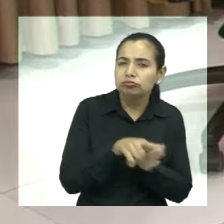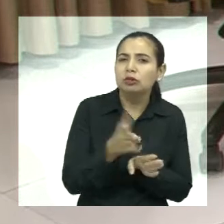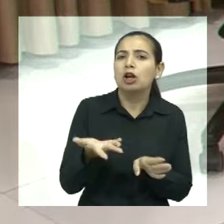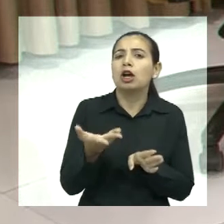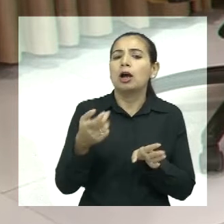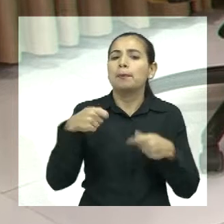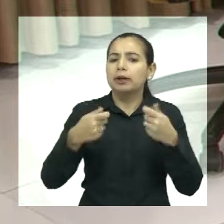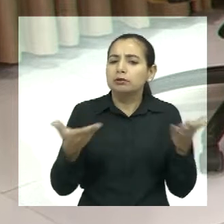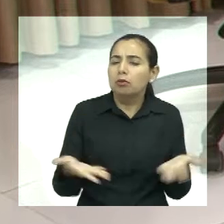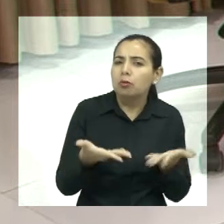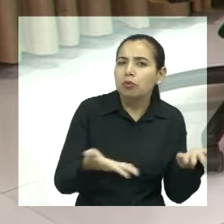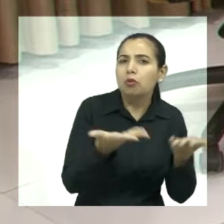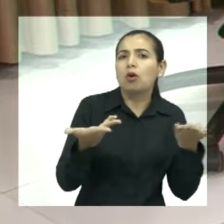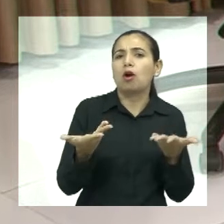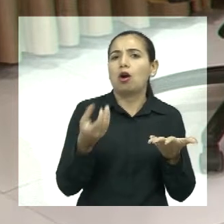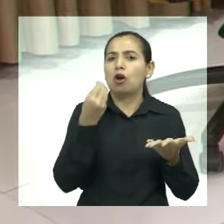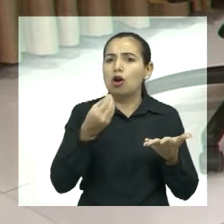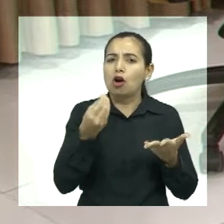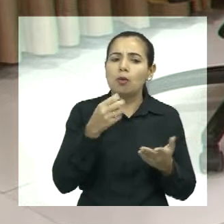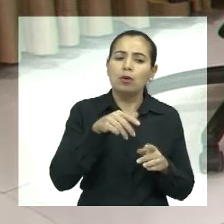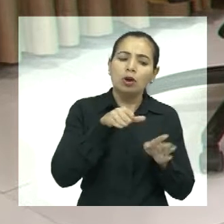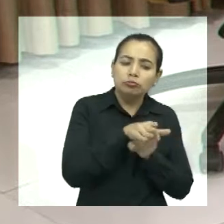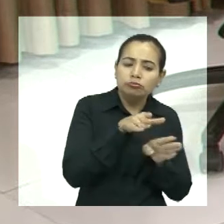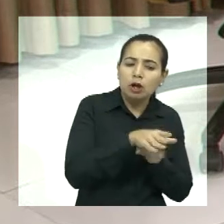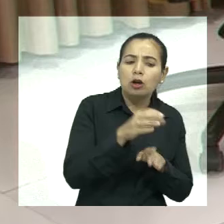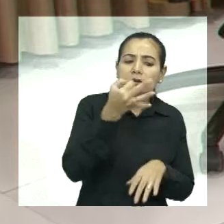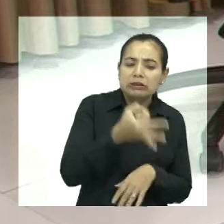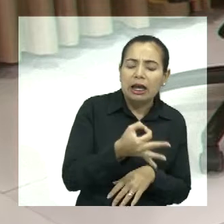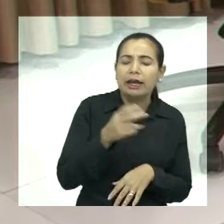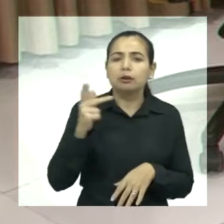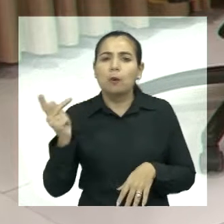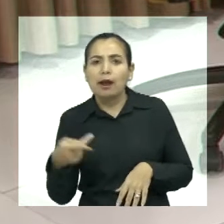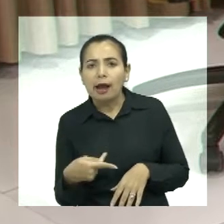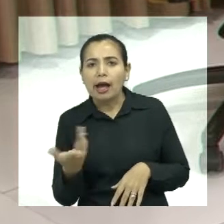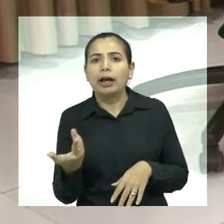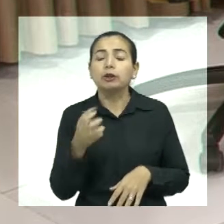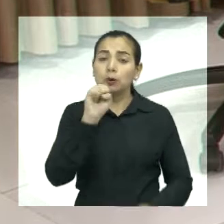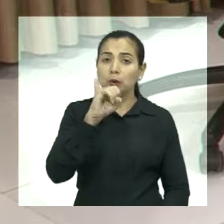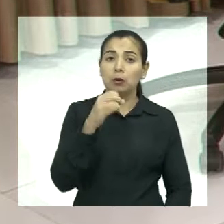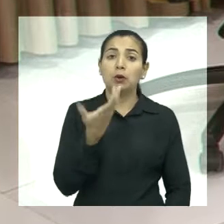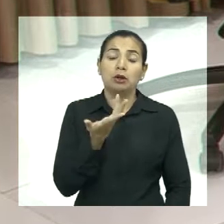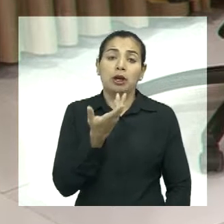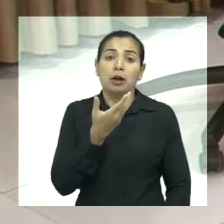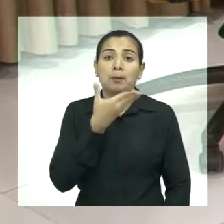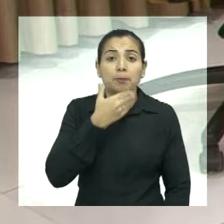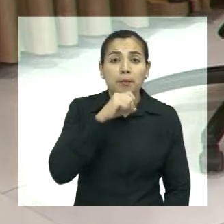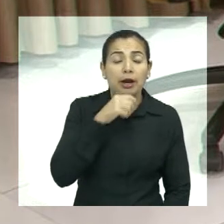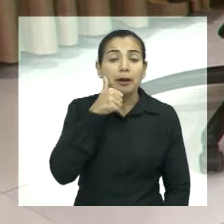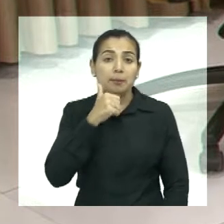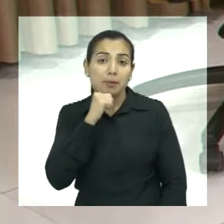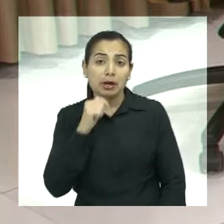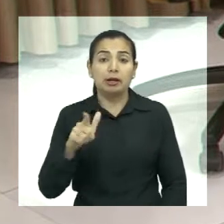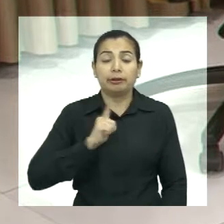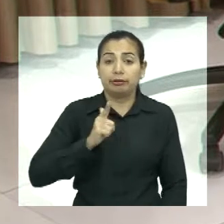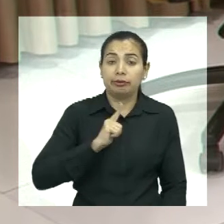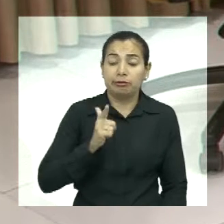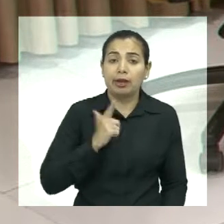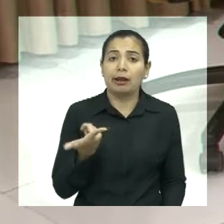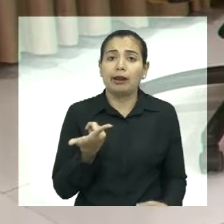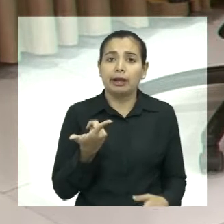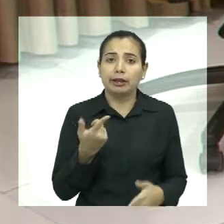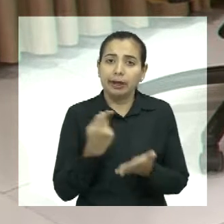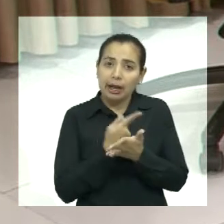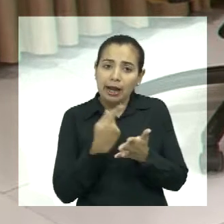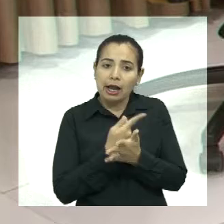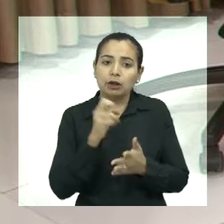que deve ser certo ou errado. E se alguma coisa que eu, como pai ou mãe, fizer errado, requer um bom papo com o filho, chegar e dizer,